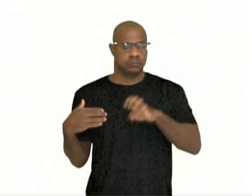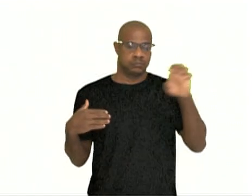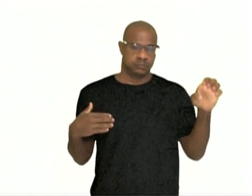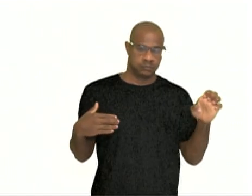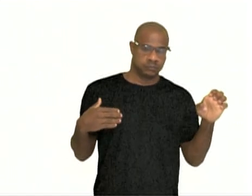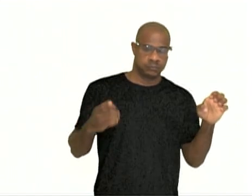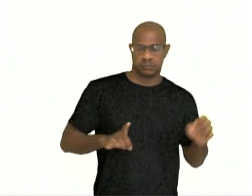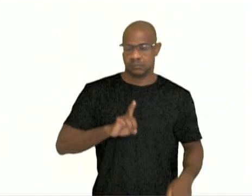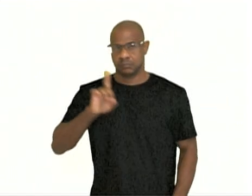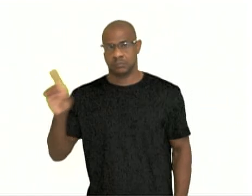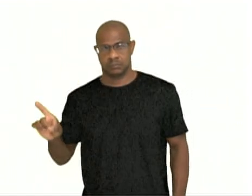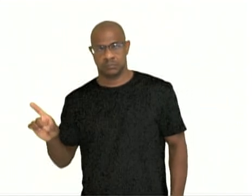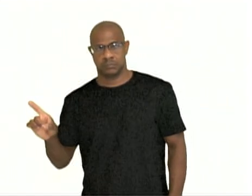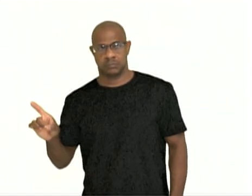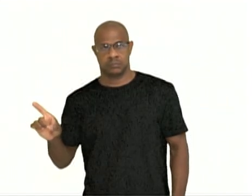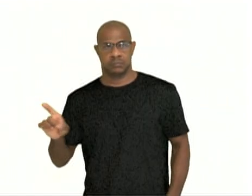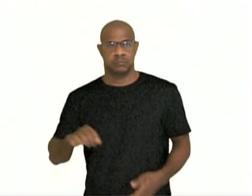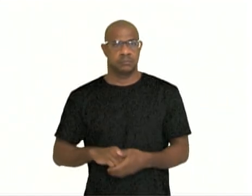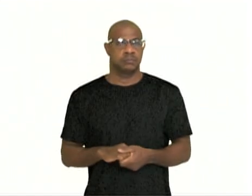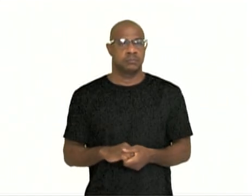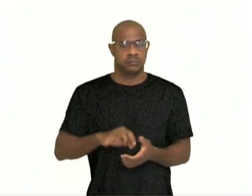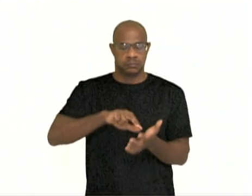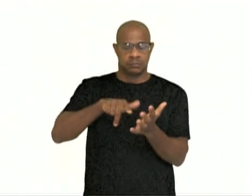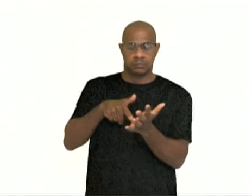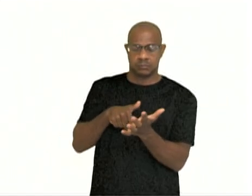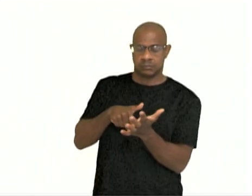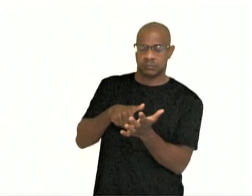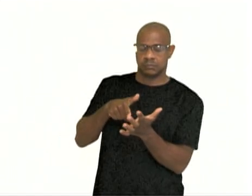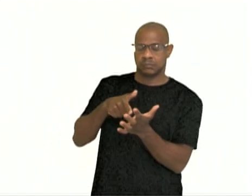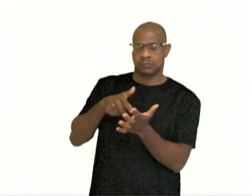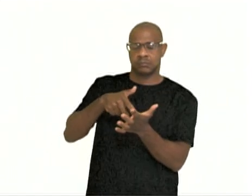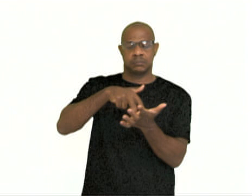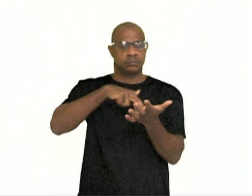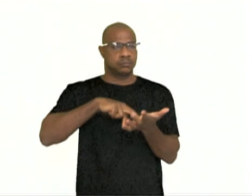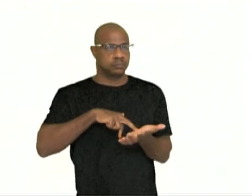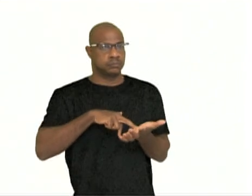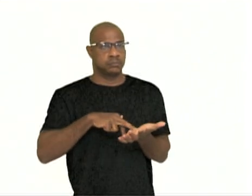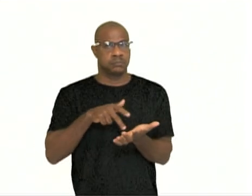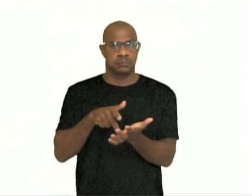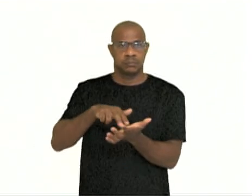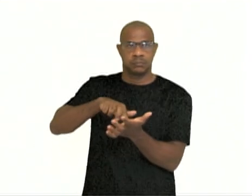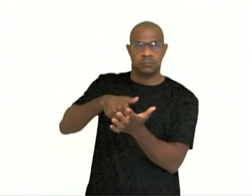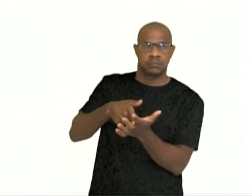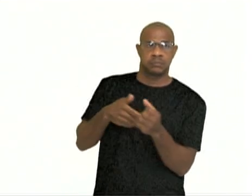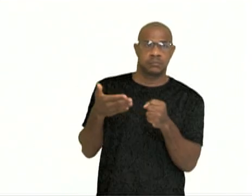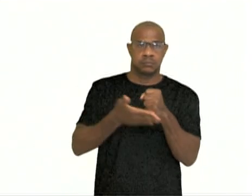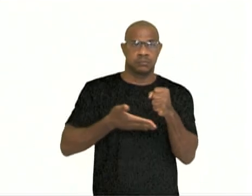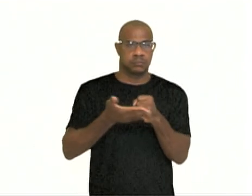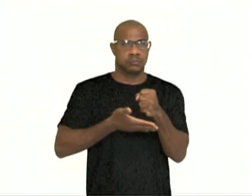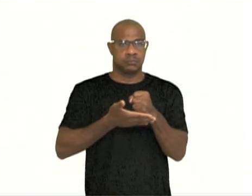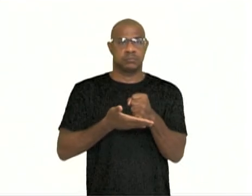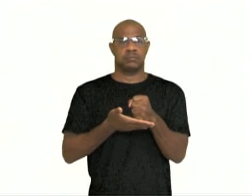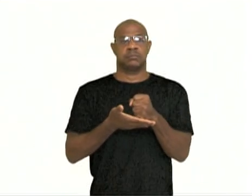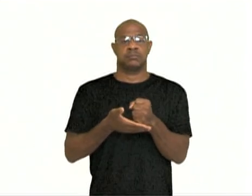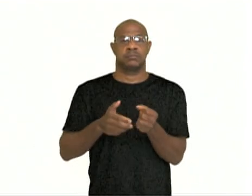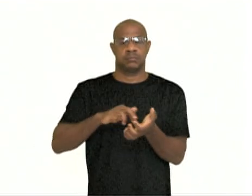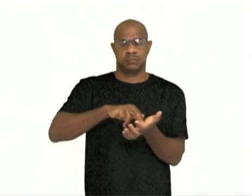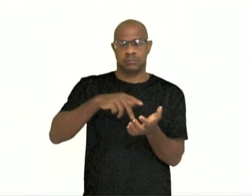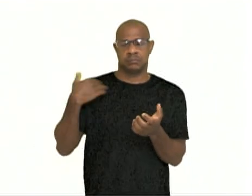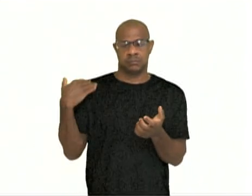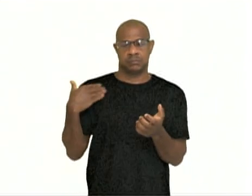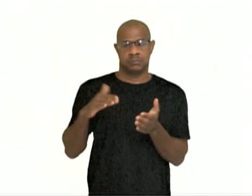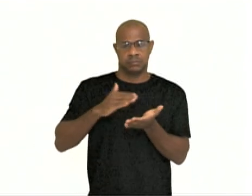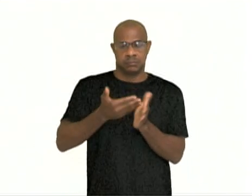Sempre alternando, certo? Então, na sequência, o meu movimento vai ser a base, recuo para a